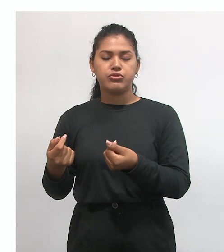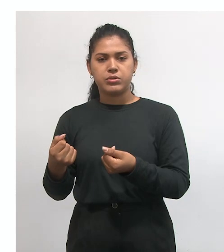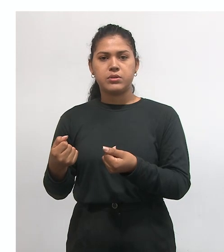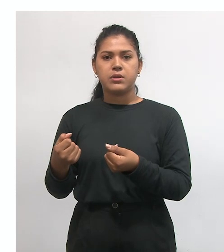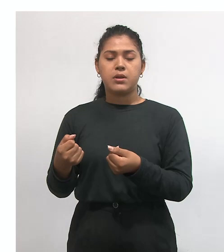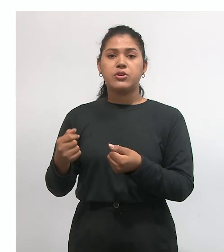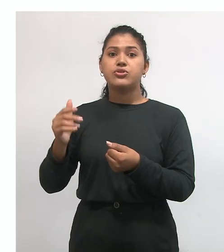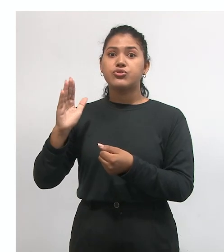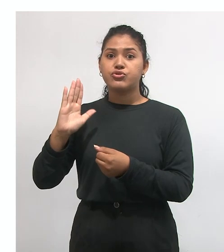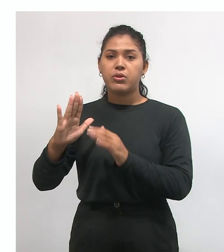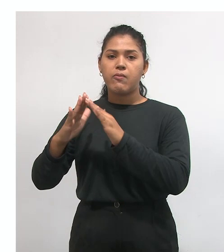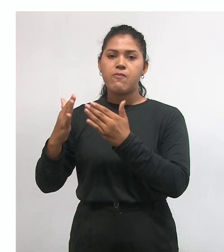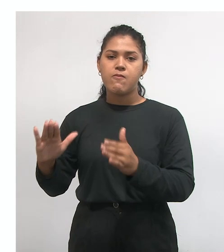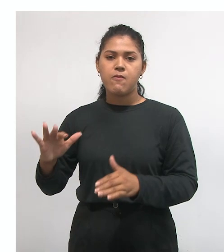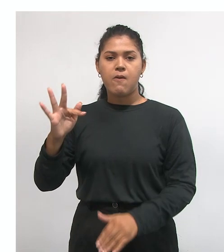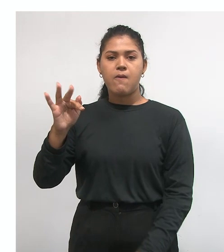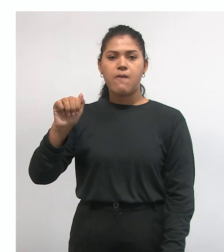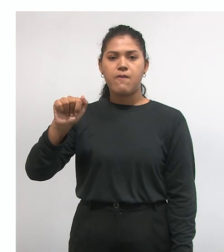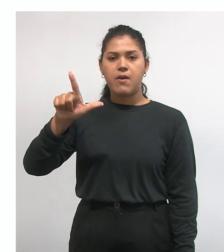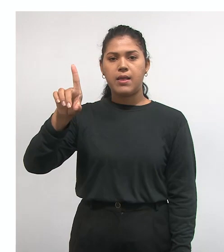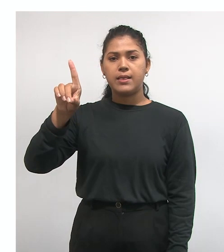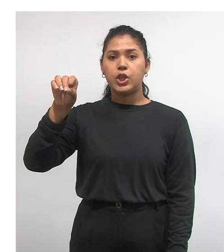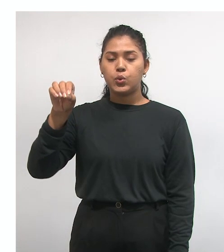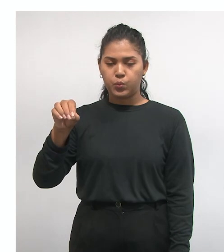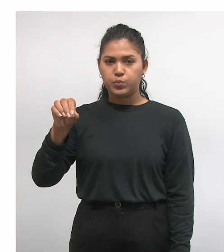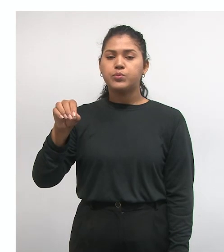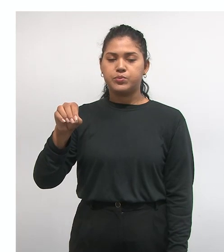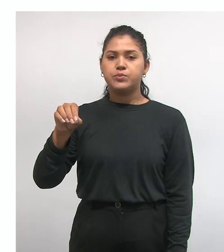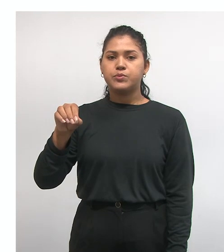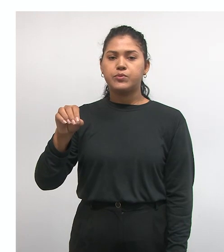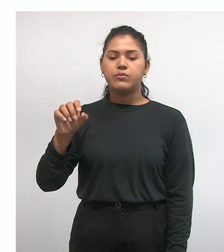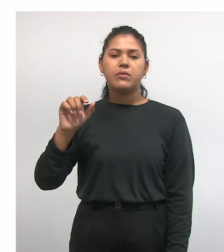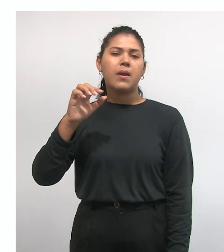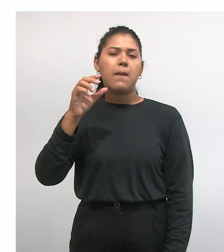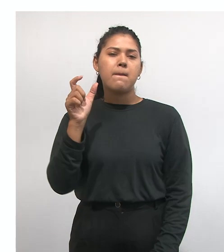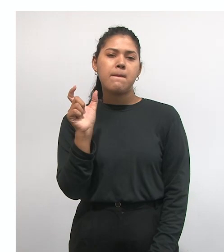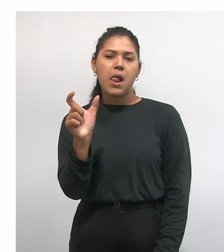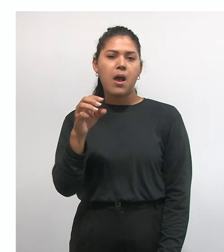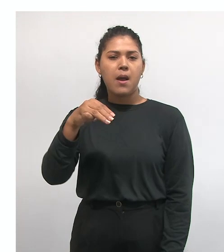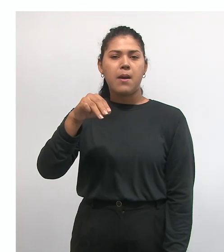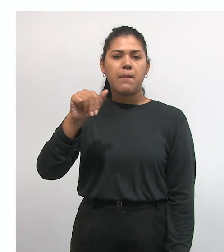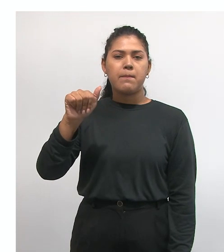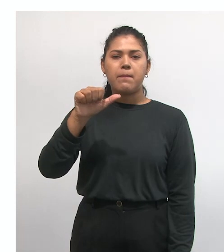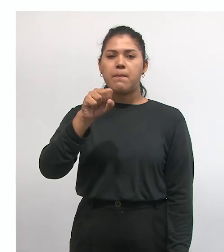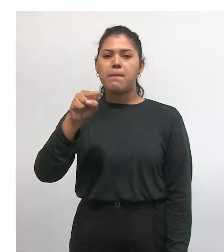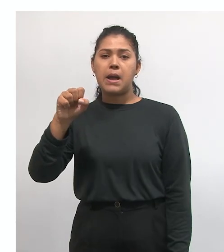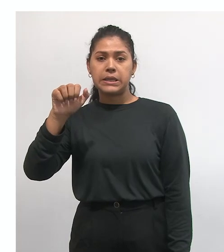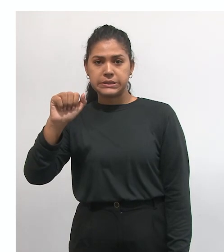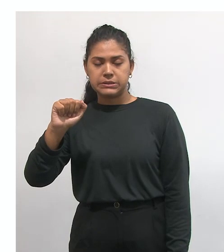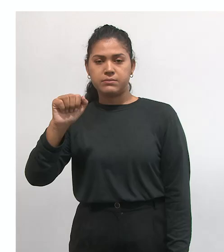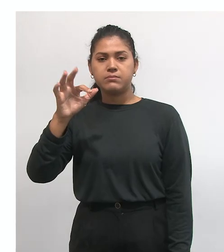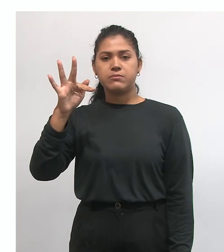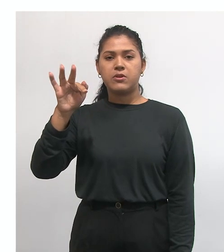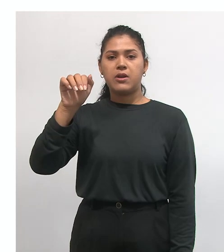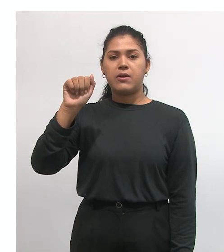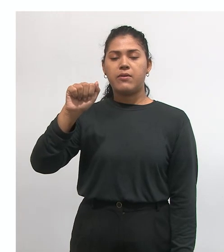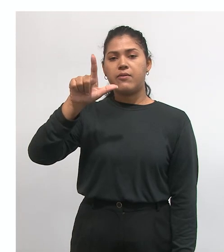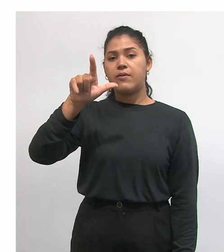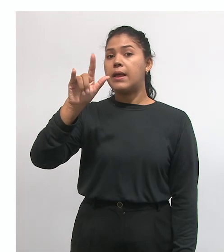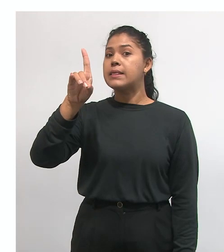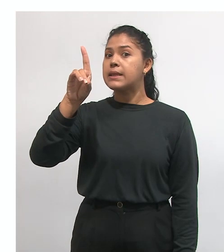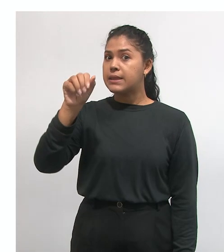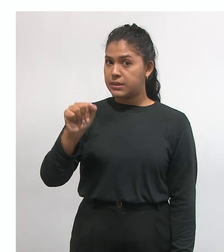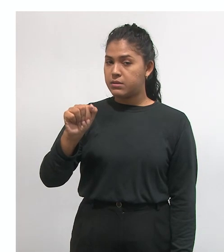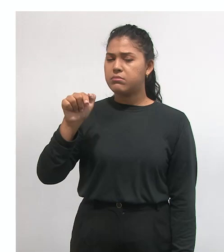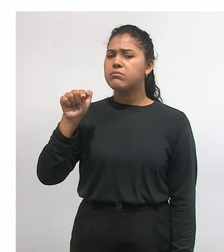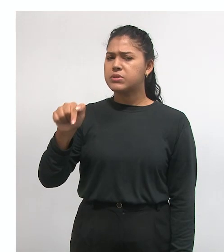pela massa falida, tá ok? Então, lembrando que para ter essa massa falida aí, o processo é longo. Primeiro a gente